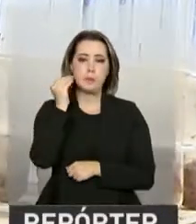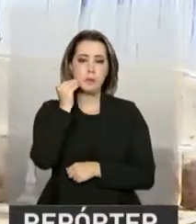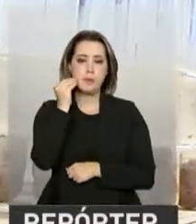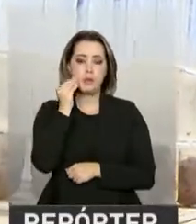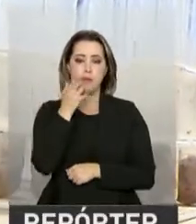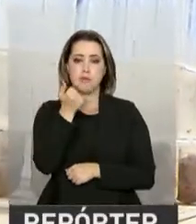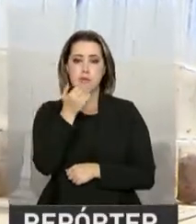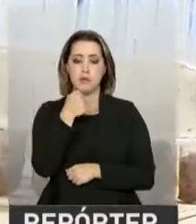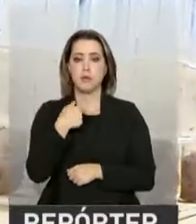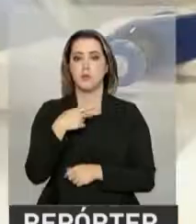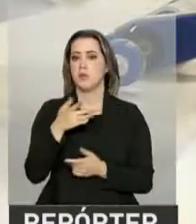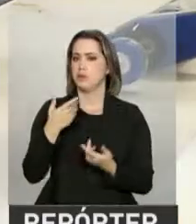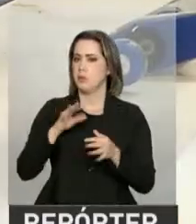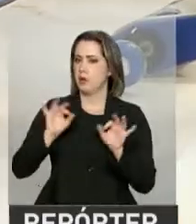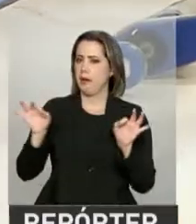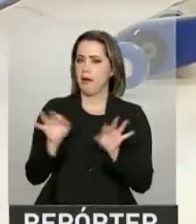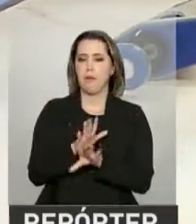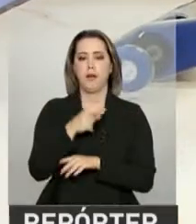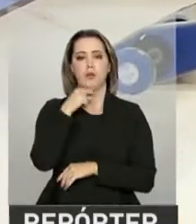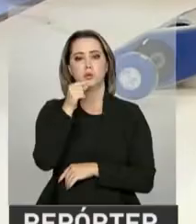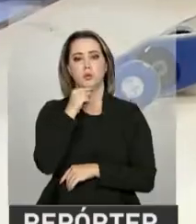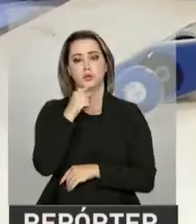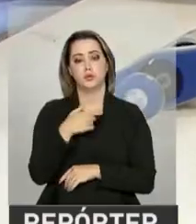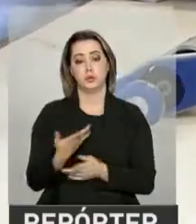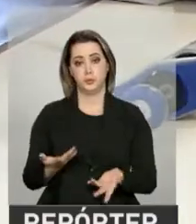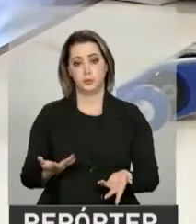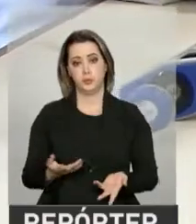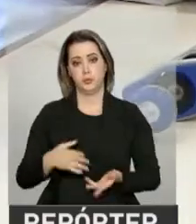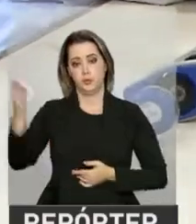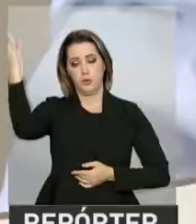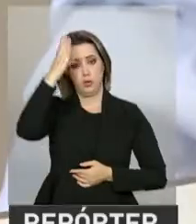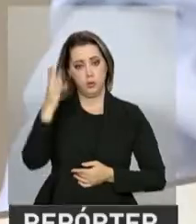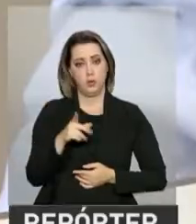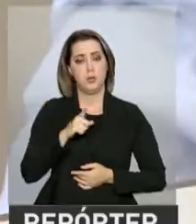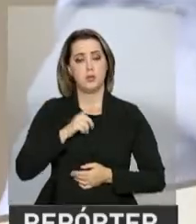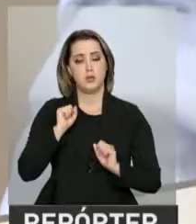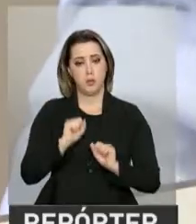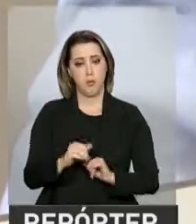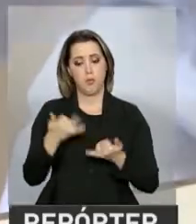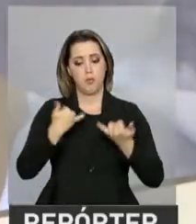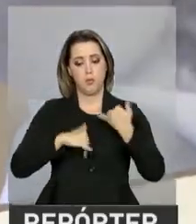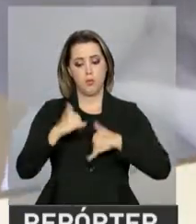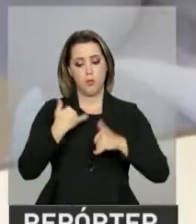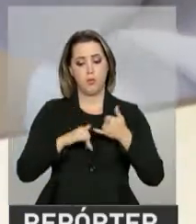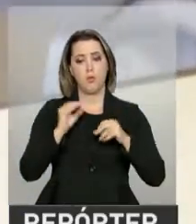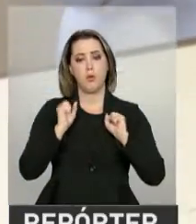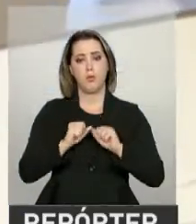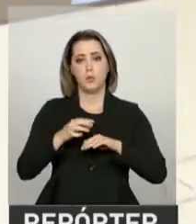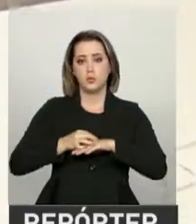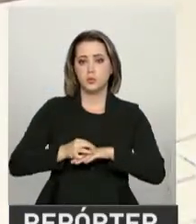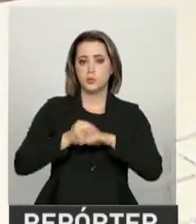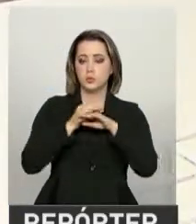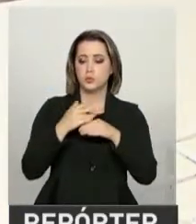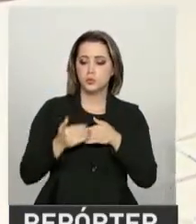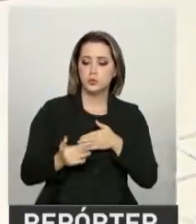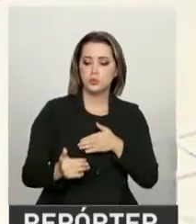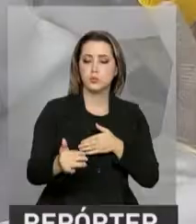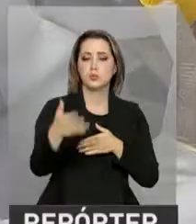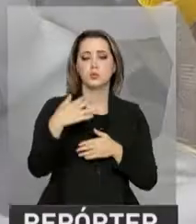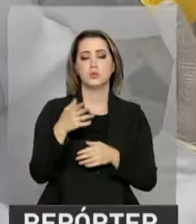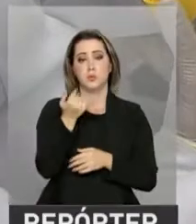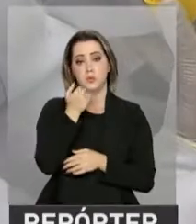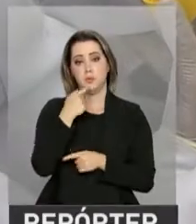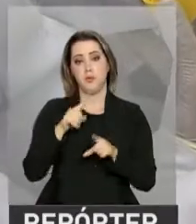para tirar todas as dúvidas. No Brasil, é permitido o uso de alguns aditivos que garantem uma conservação e durabilidade maiores para os